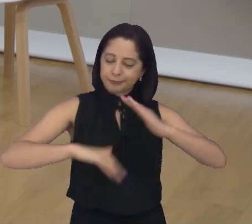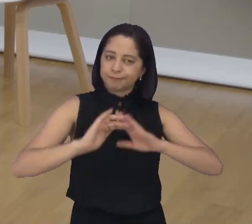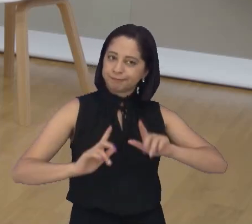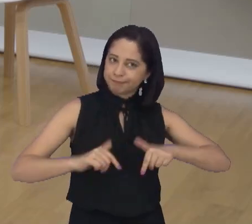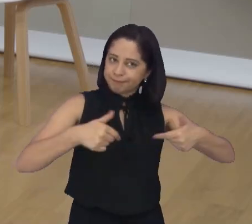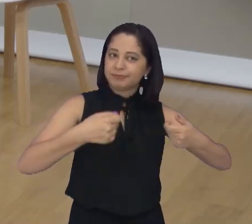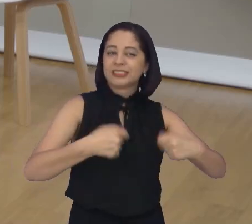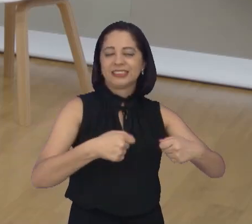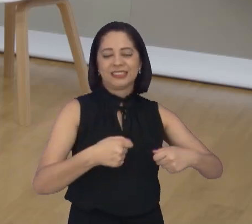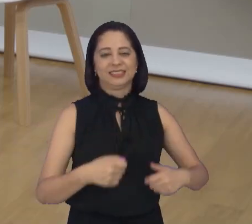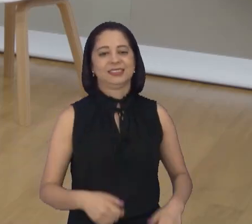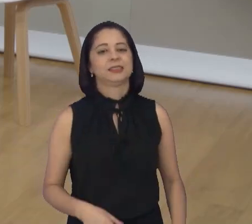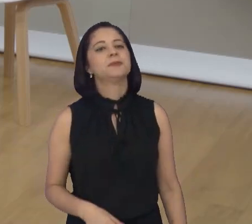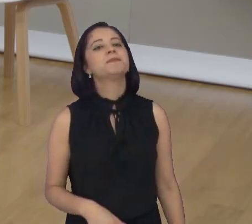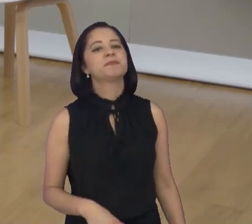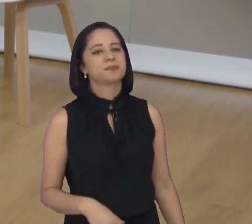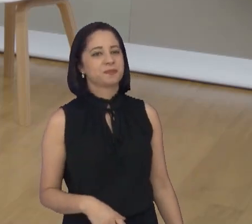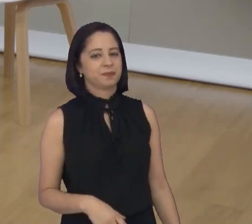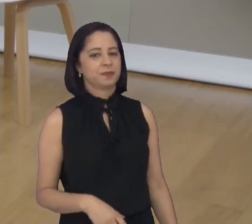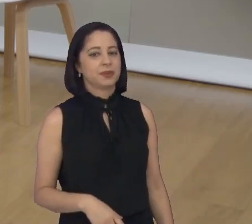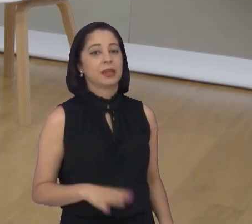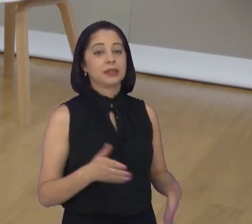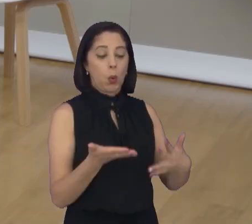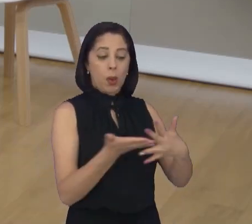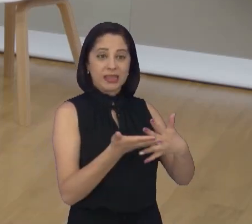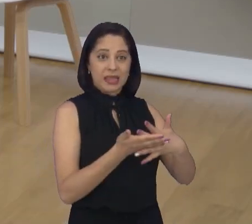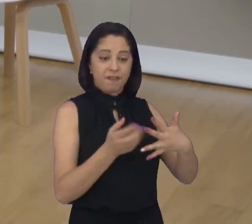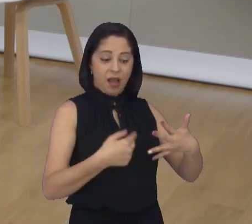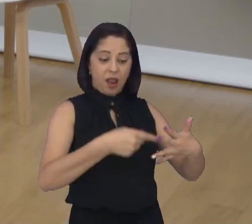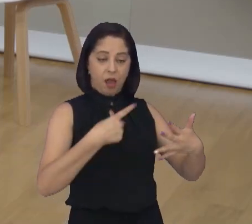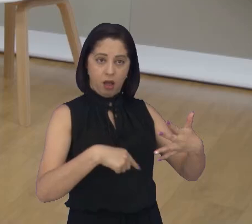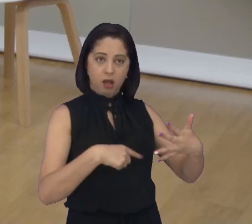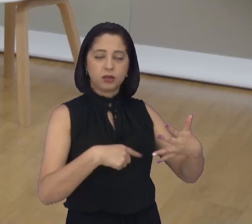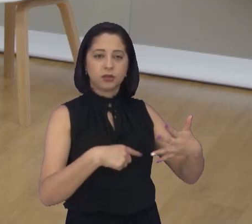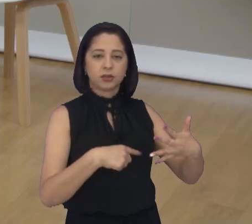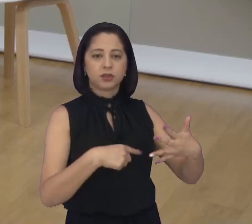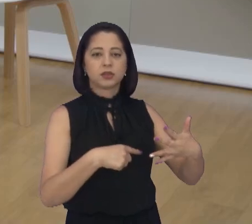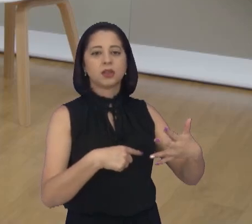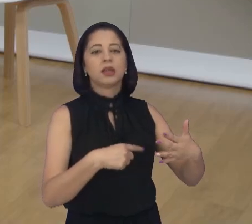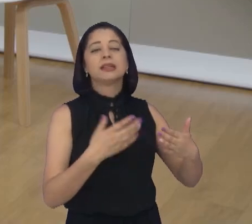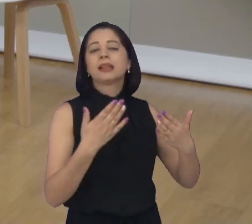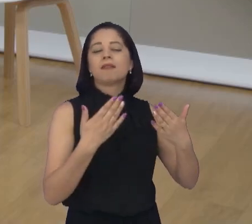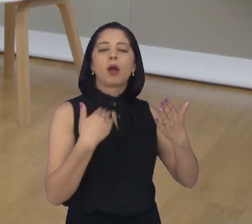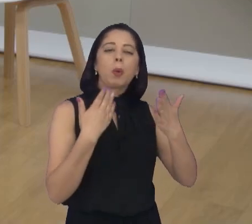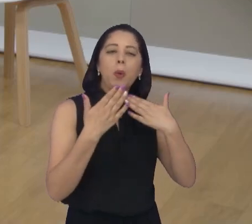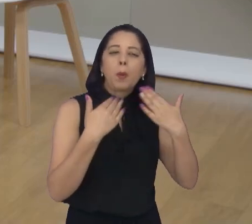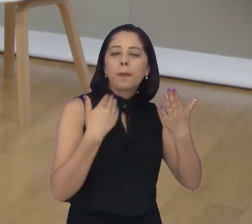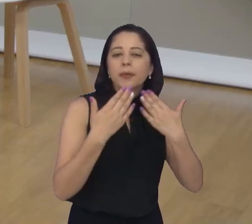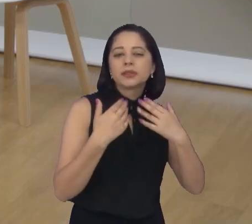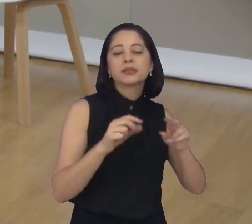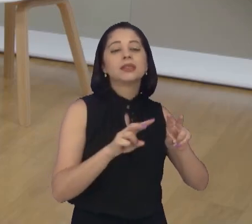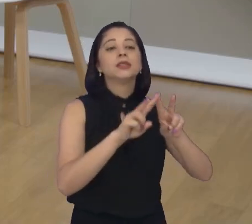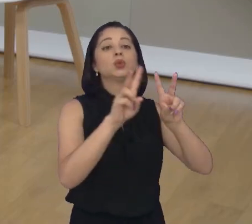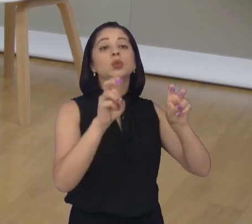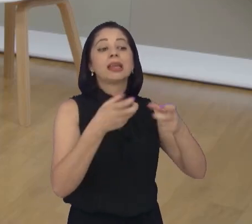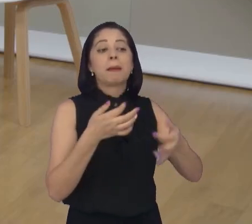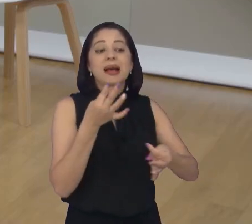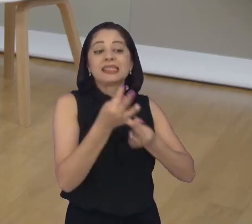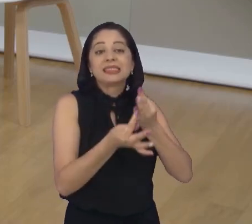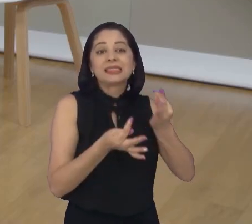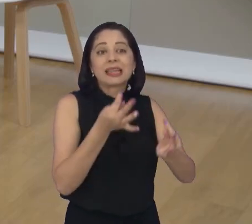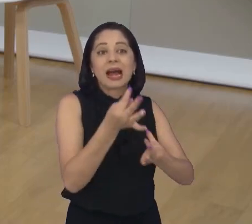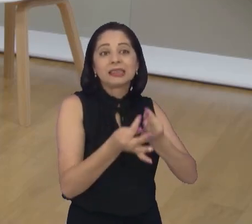Vamos lá. Júlia, antes do intervalo do segundo bloco, a gente ficou de explicar quais são os tratamentos